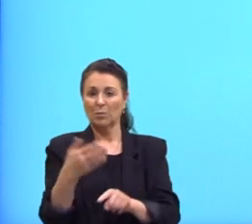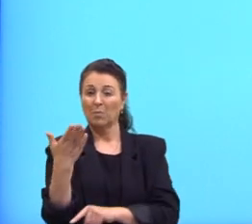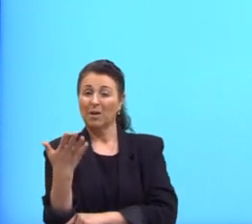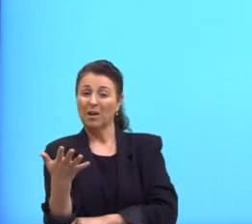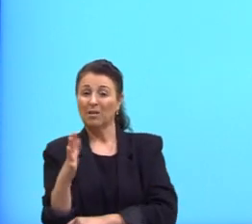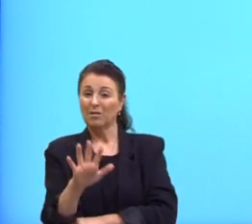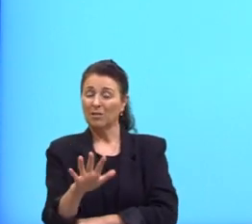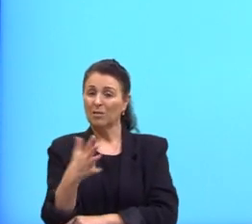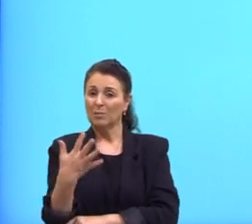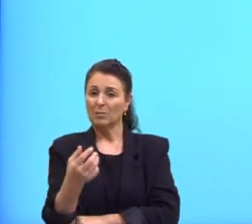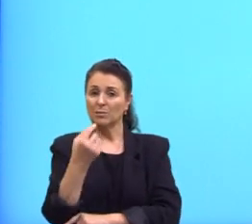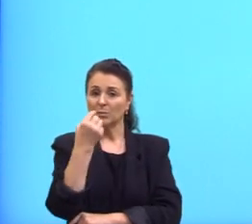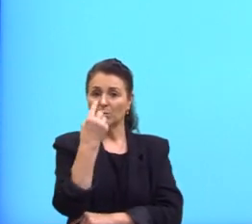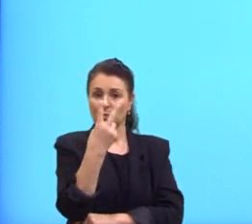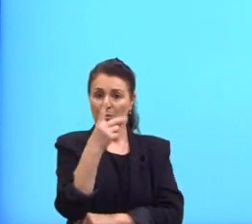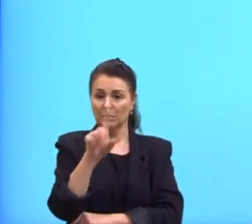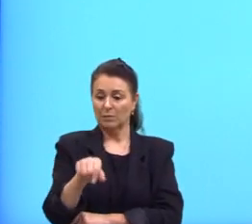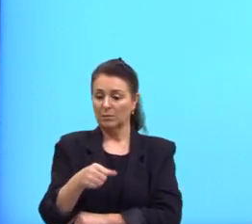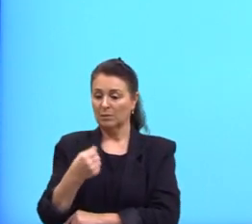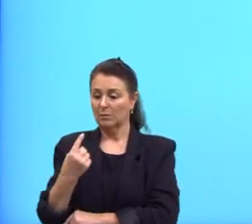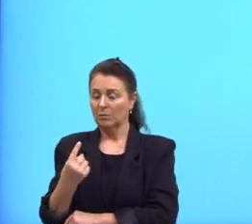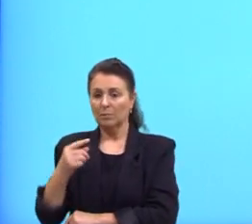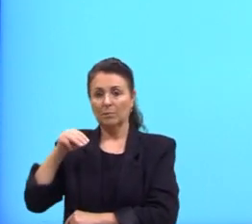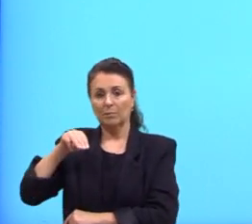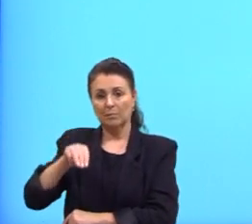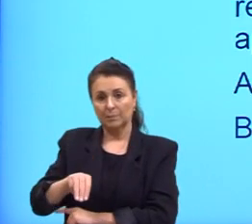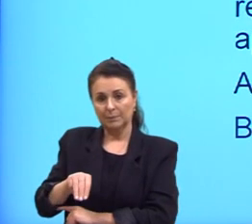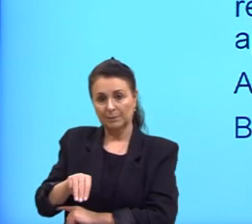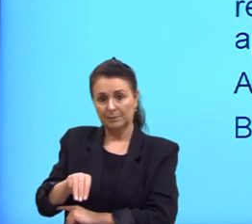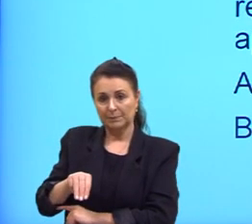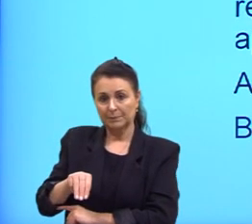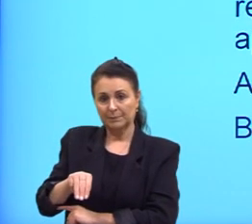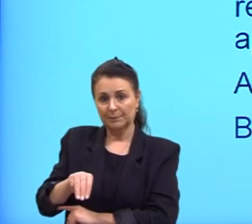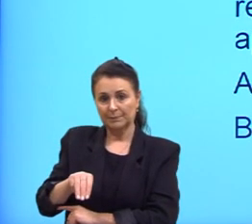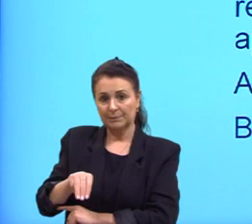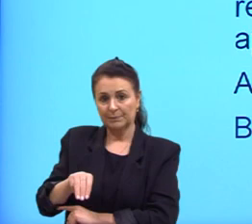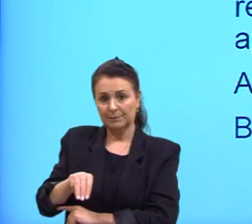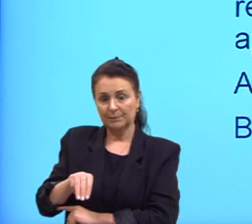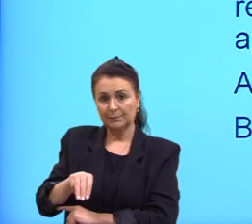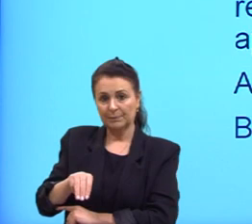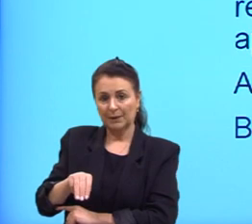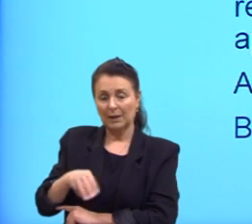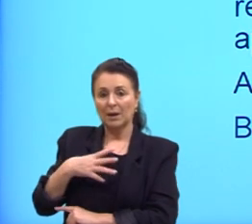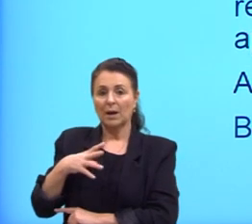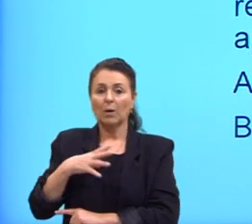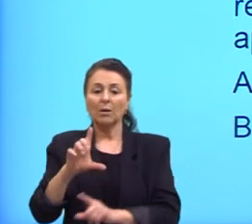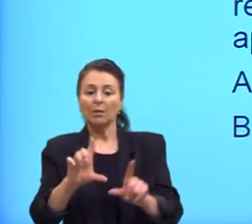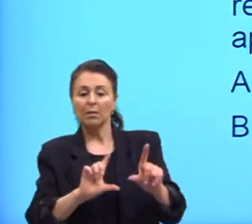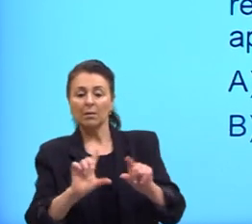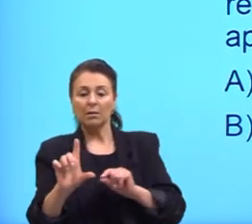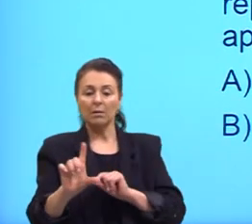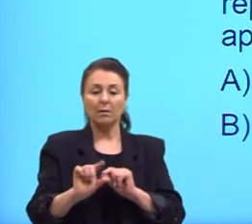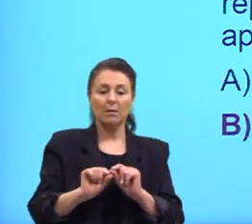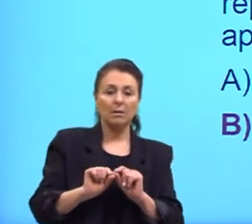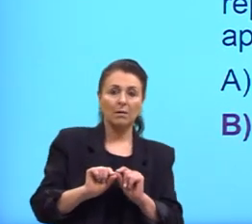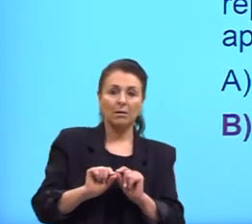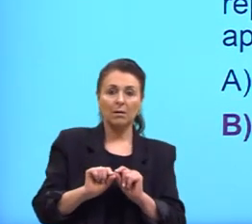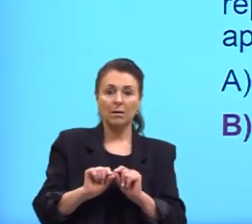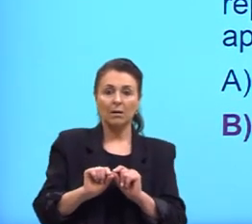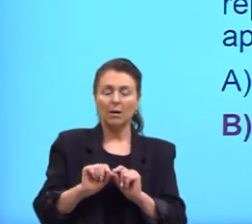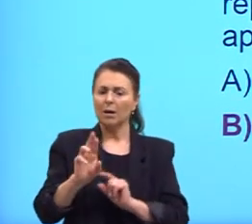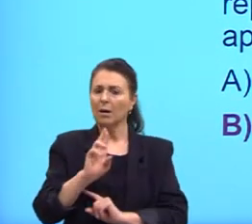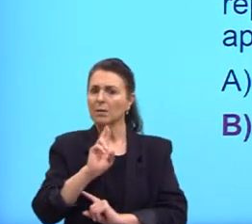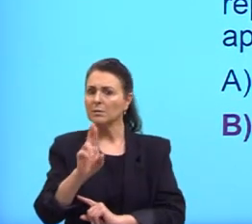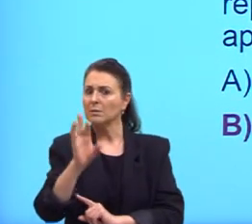aproximadamente 2,1 metros e aqui nas nossas alternativas então nós buscamos